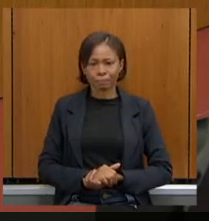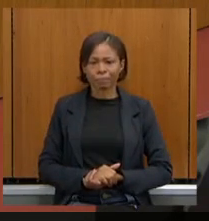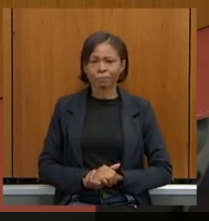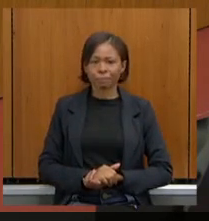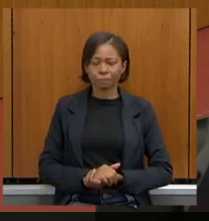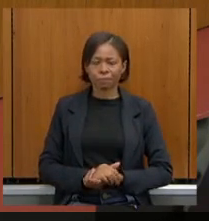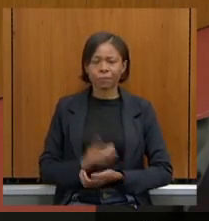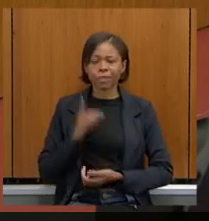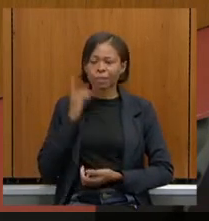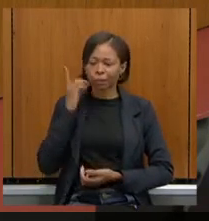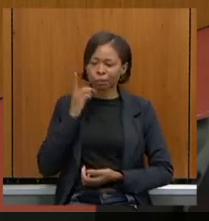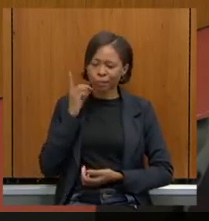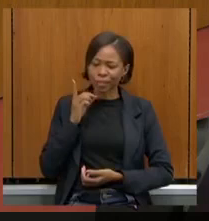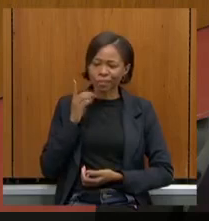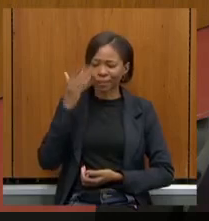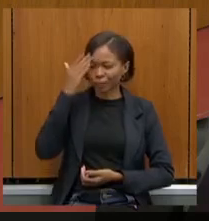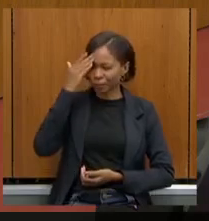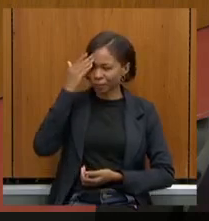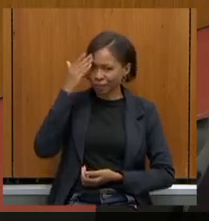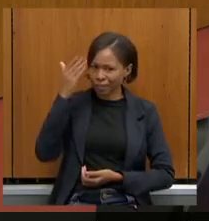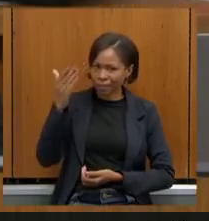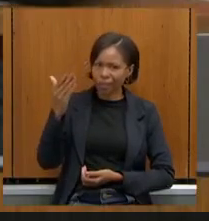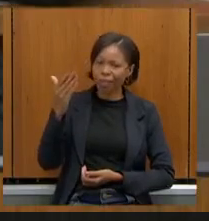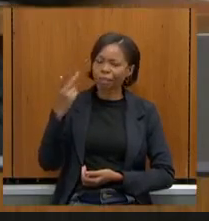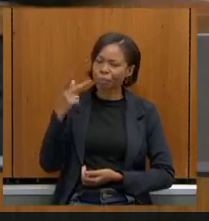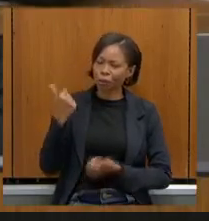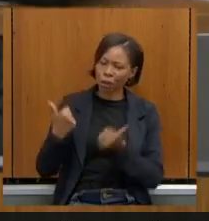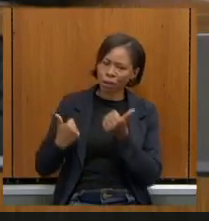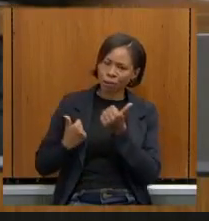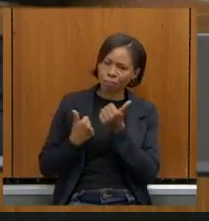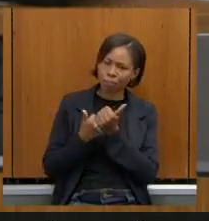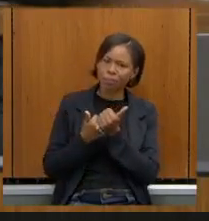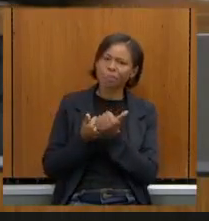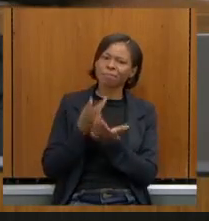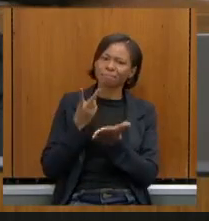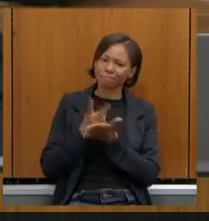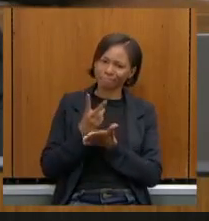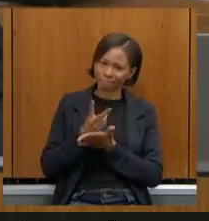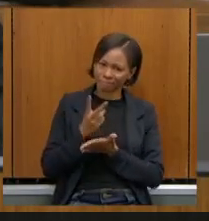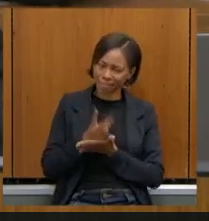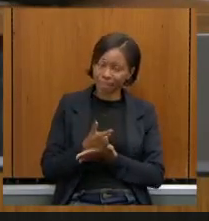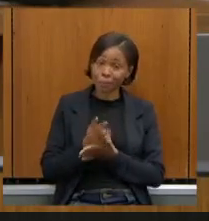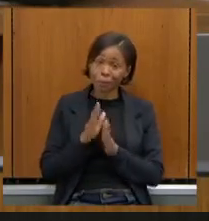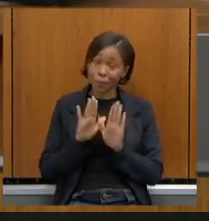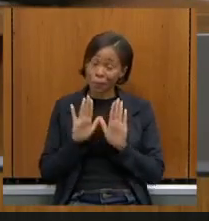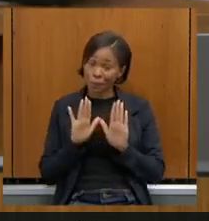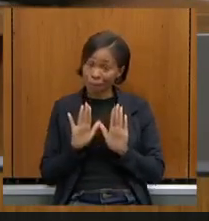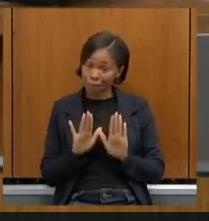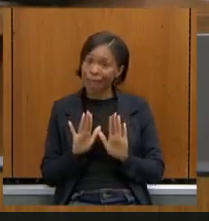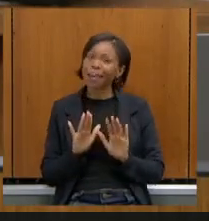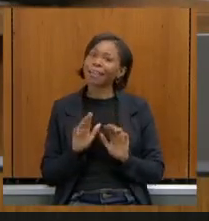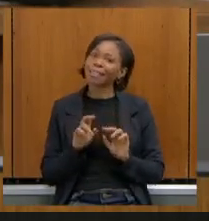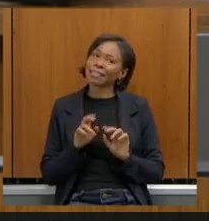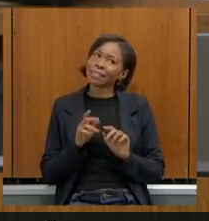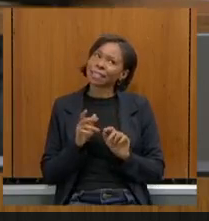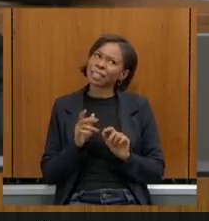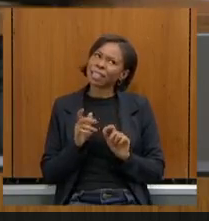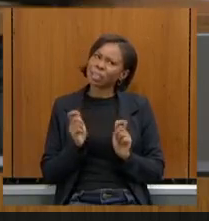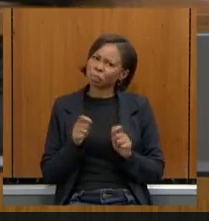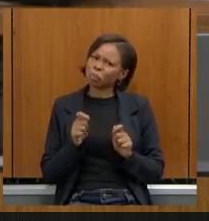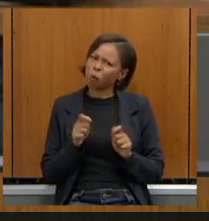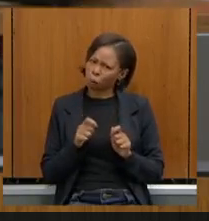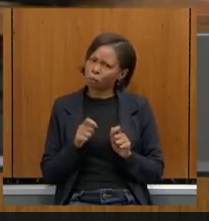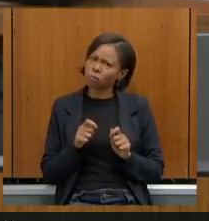deputado Wendel, muito obrigado pelo apoio de sempre, mas isso a gente consegue trabalhar é